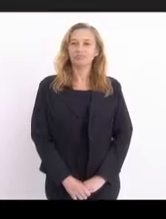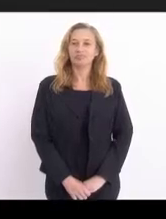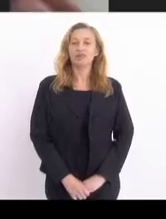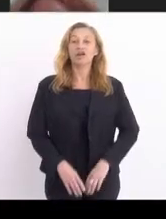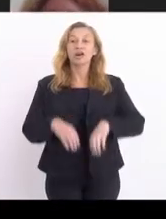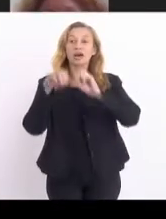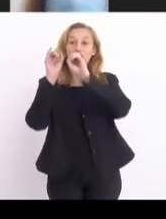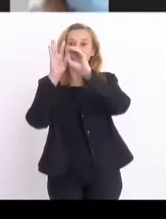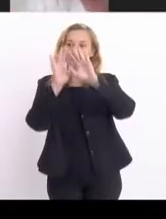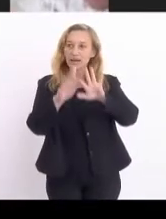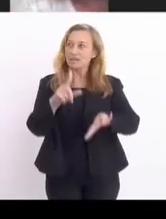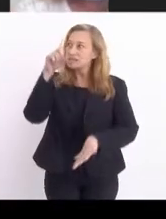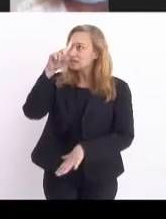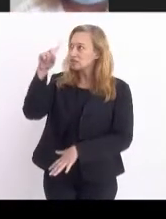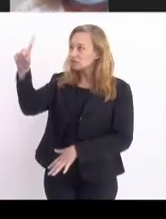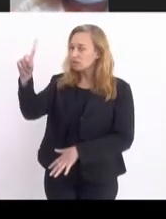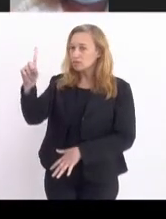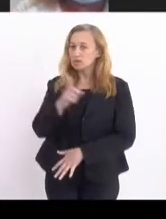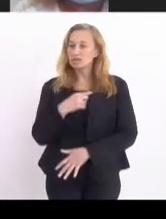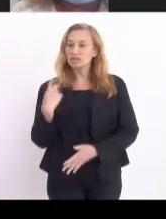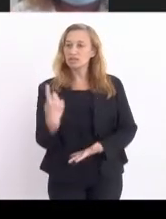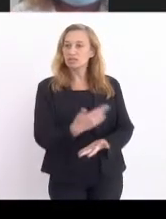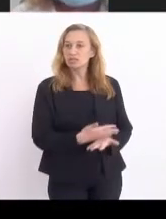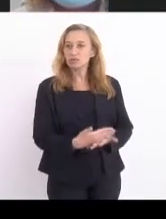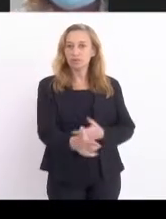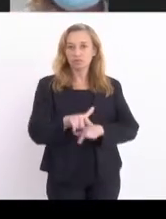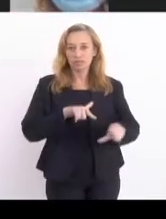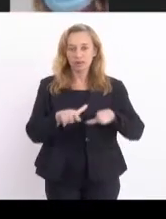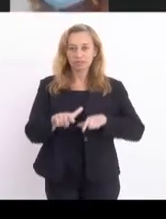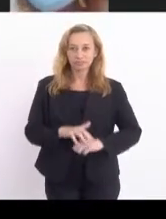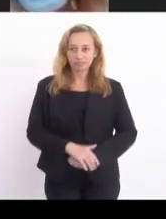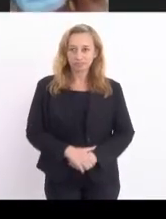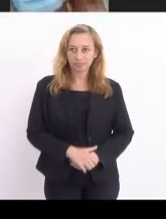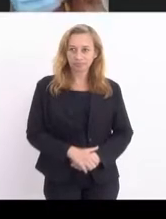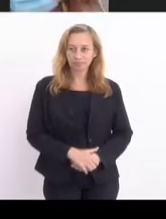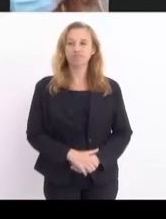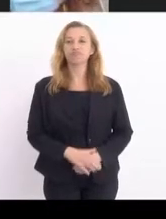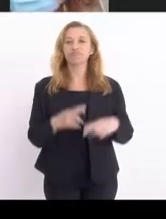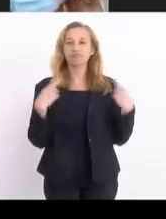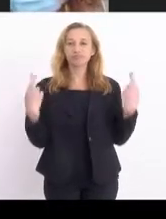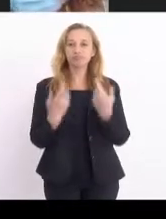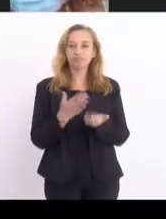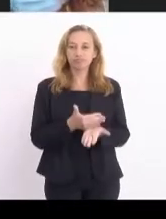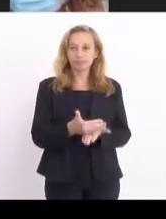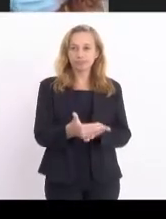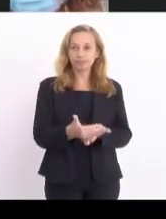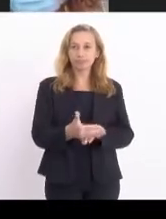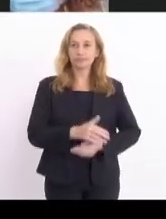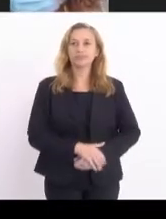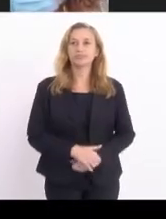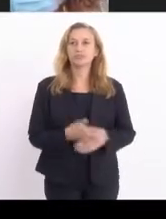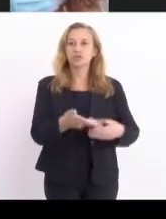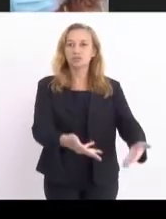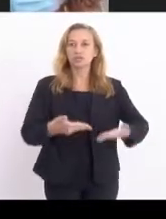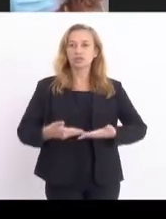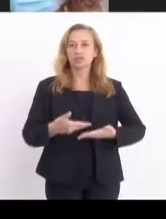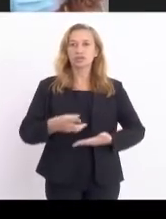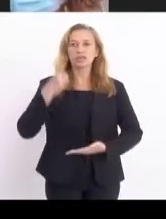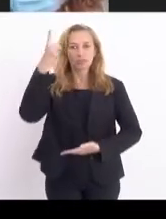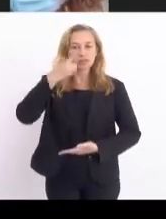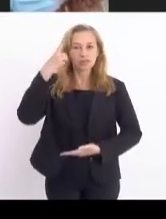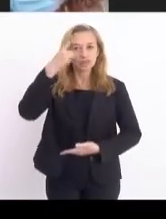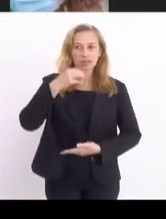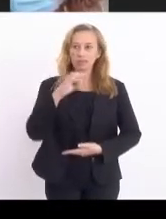Havendo um número legal e sob a proteção de Deus, iniciamos nosso trabalho. Está aberta a sessão. A presença convida a nobre deputada